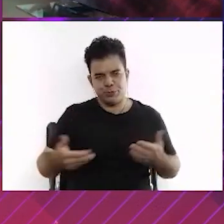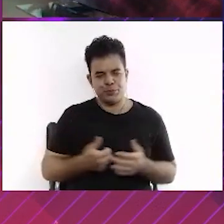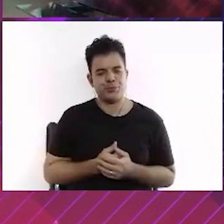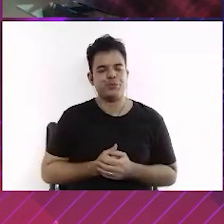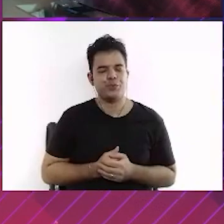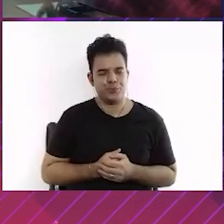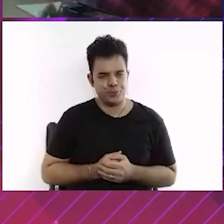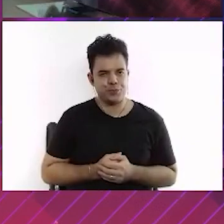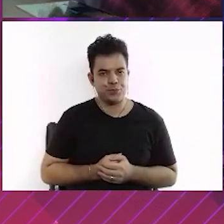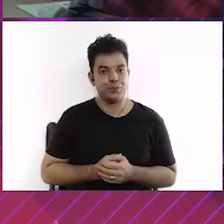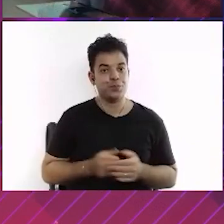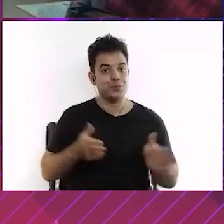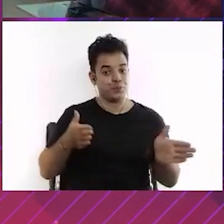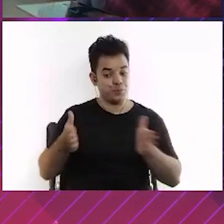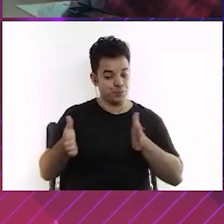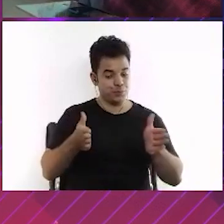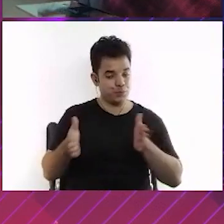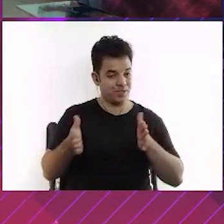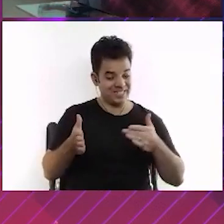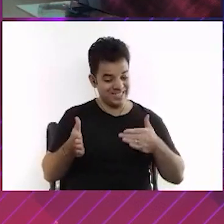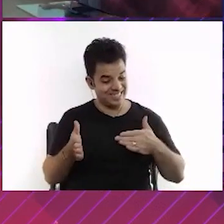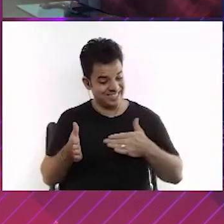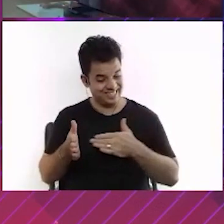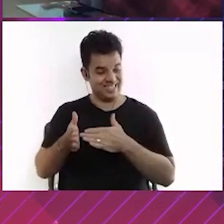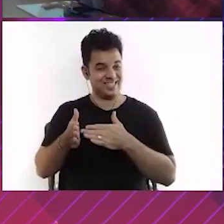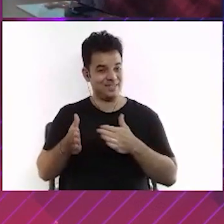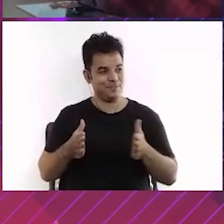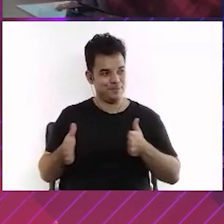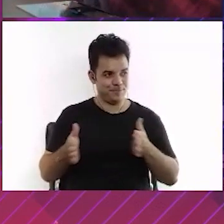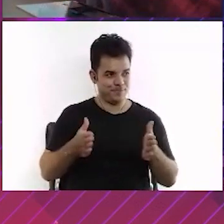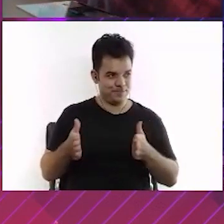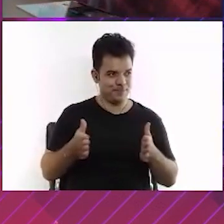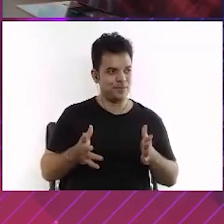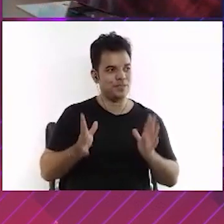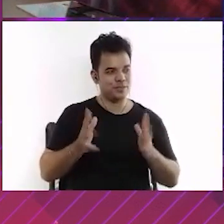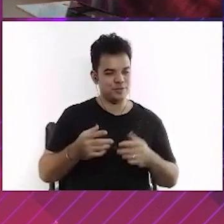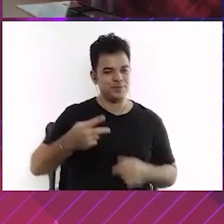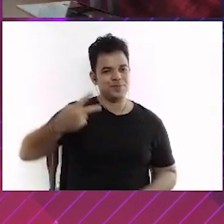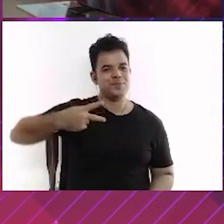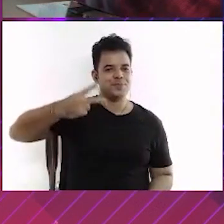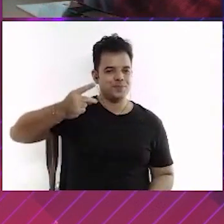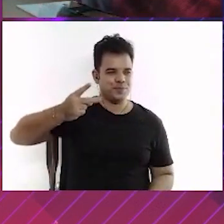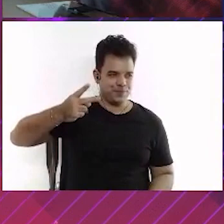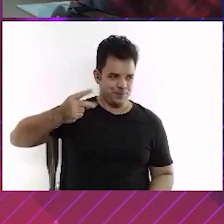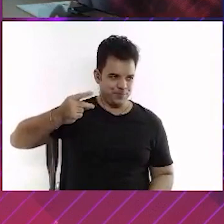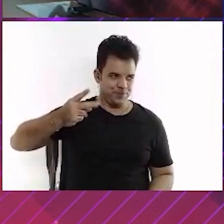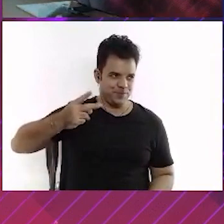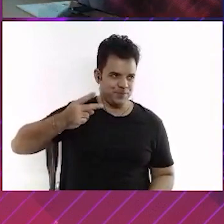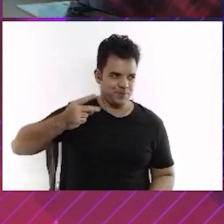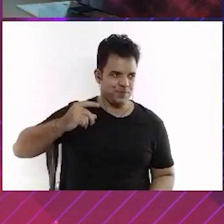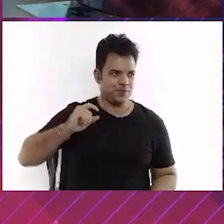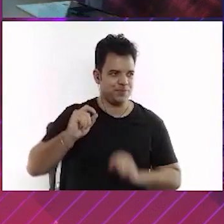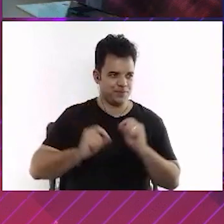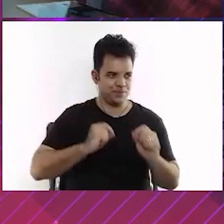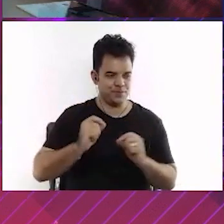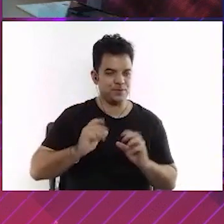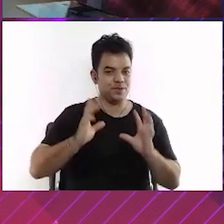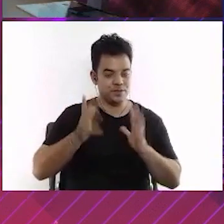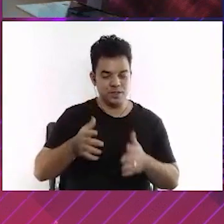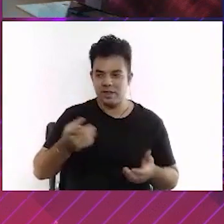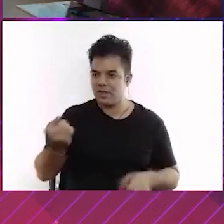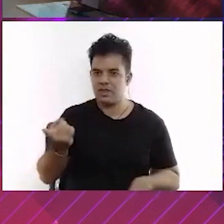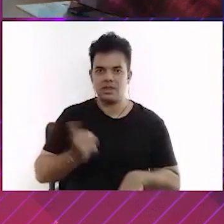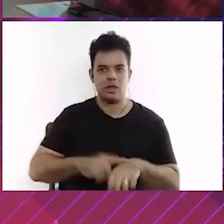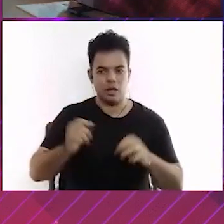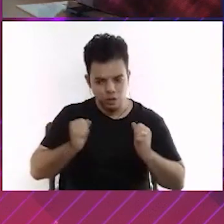Durante esse processo, além da pesquisa, a gente foi para a fase de ideação. Nessa fase, a gente conseguiu continuar progredindo ao